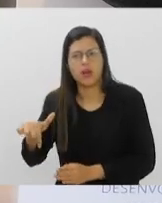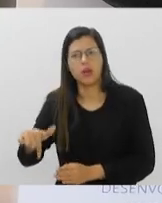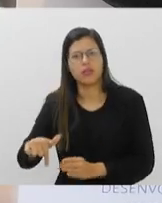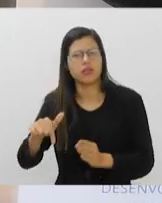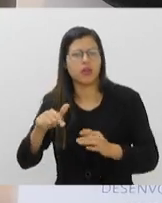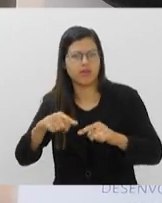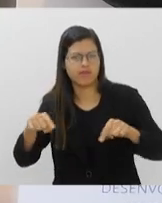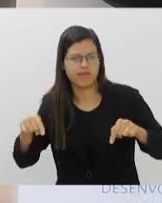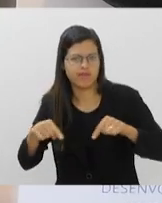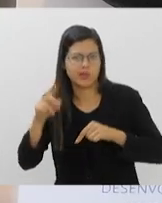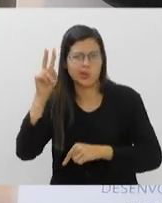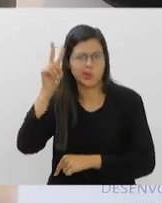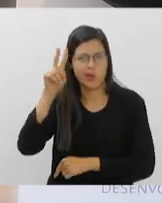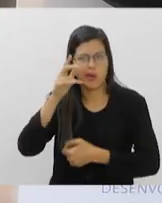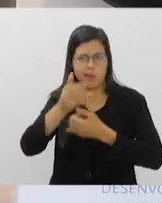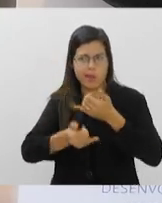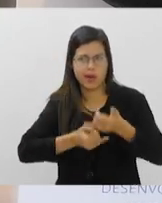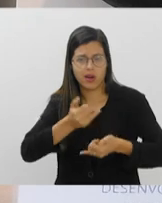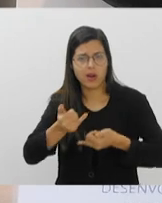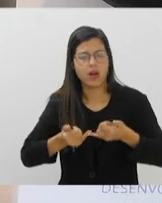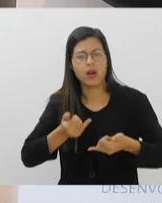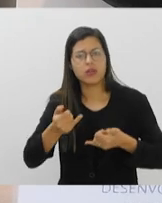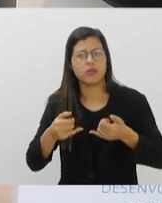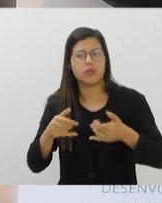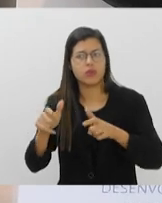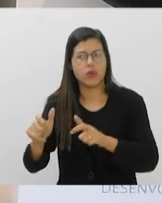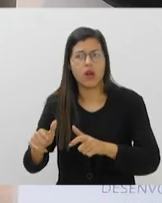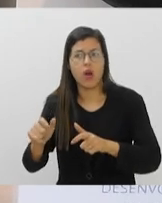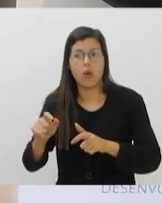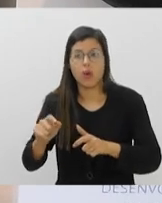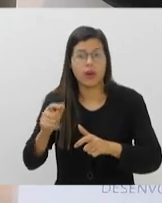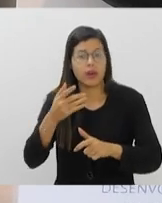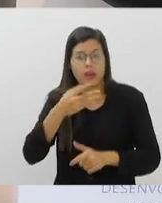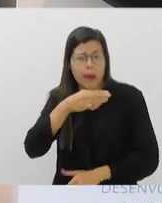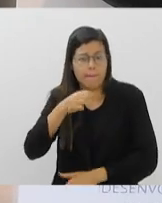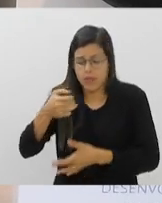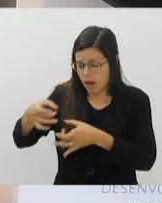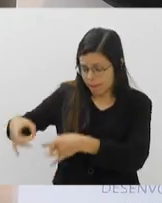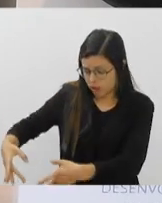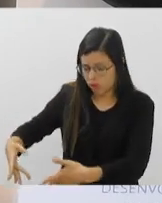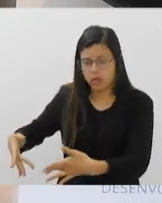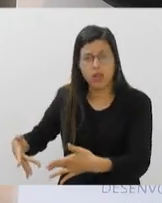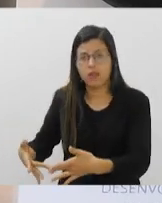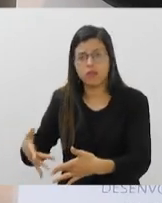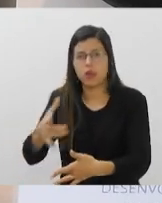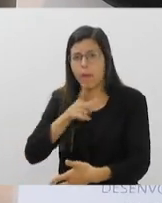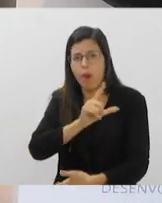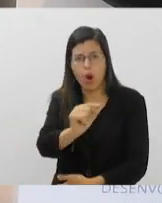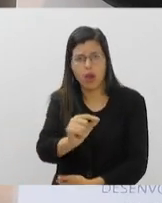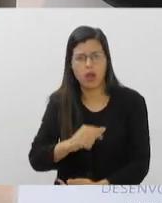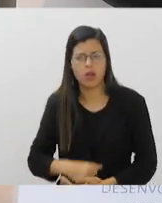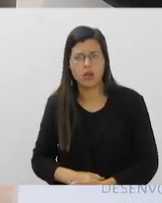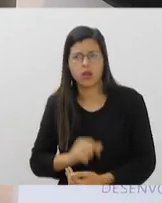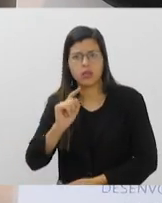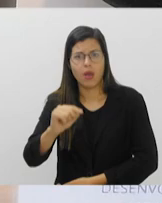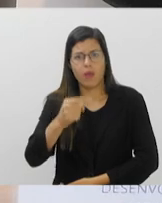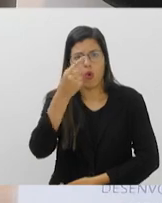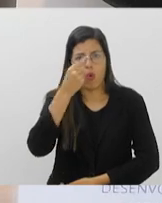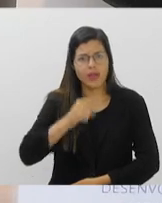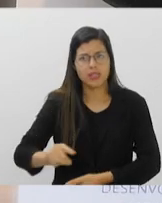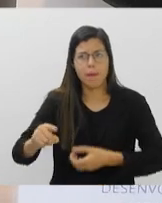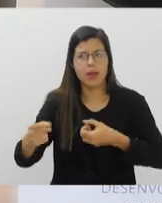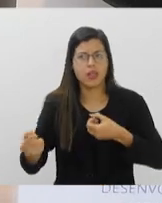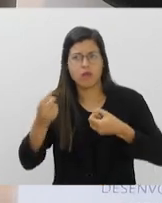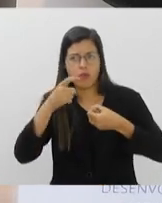brincando Enfim no ambiente dela e ela simplesmente abandonava as crianças I embora e aí depois de uma semana ela